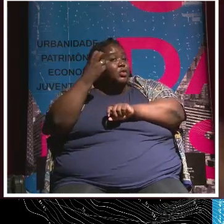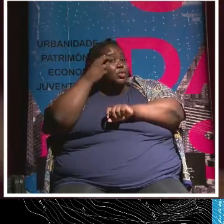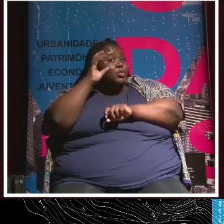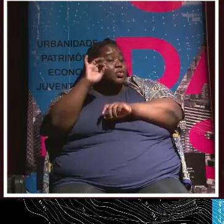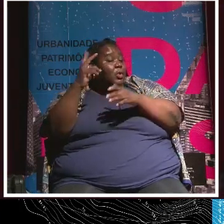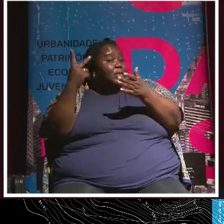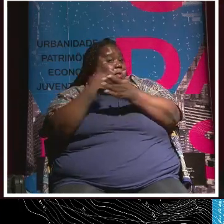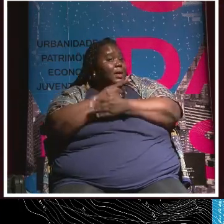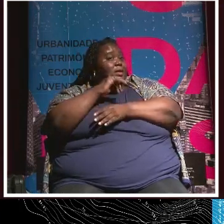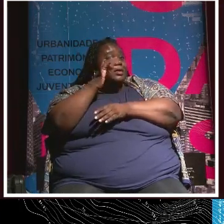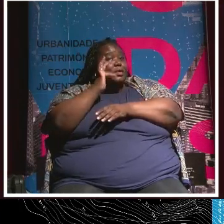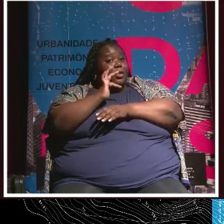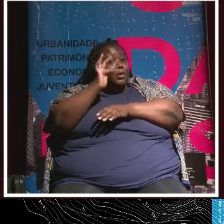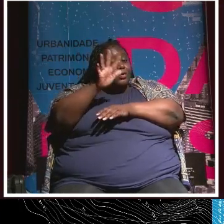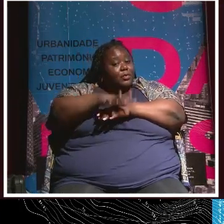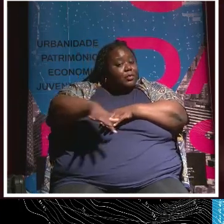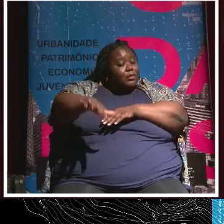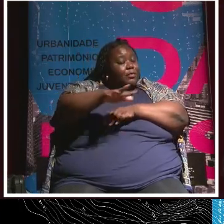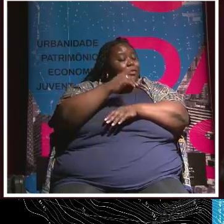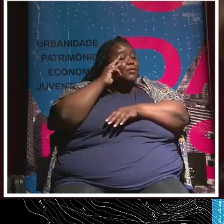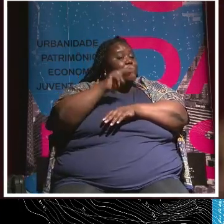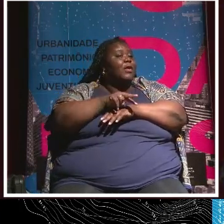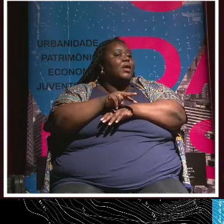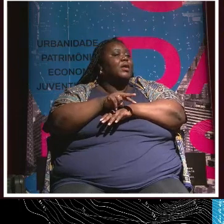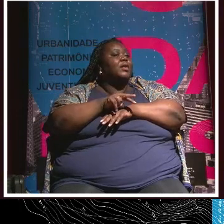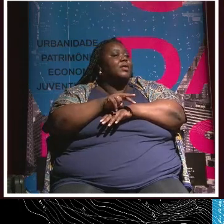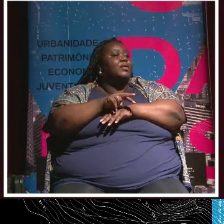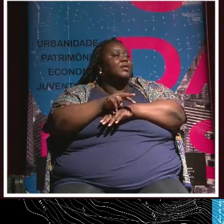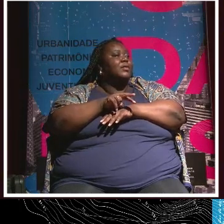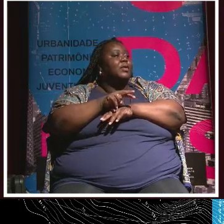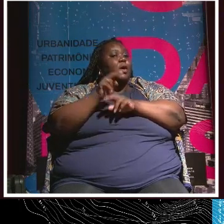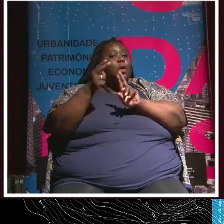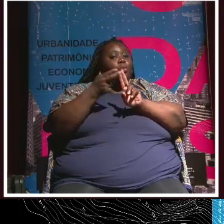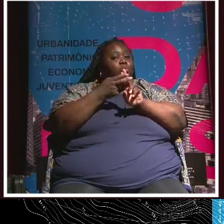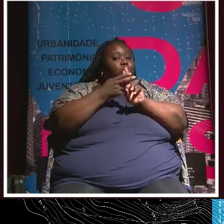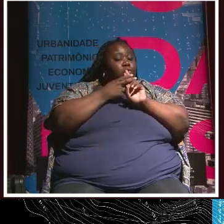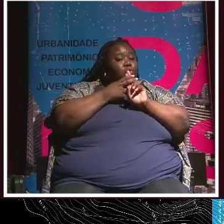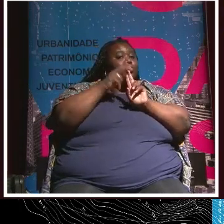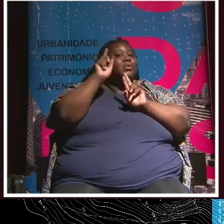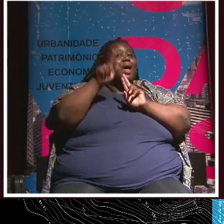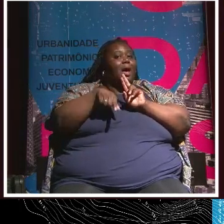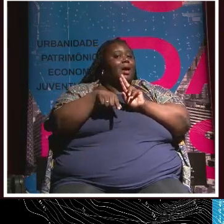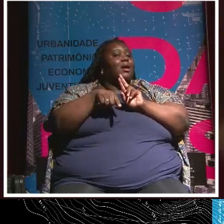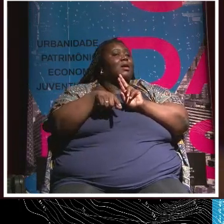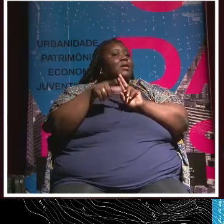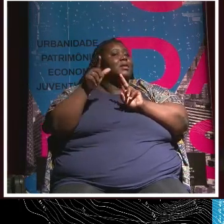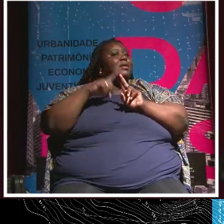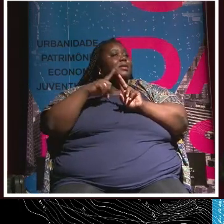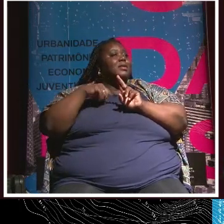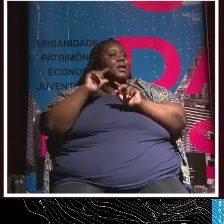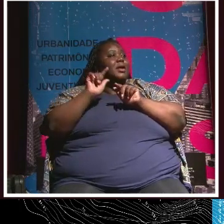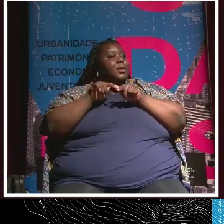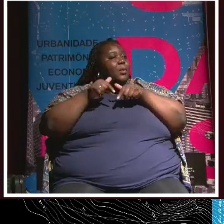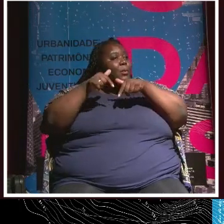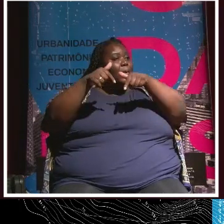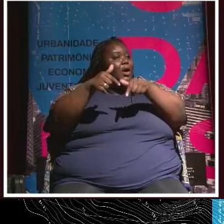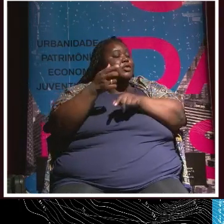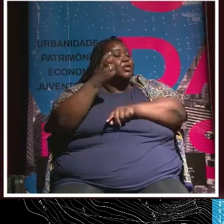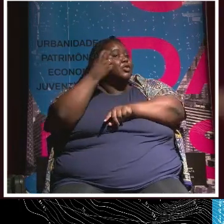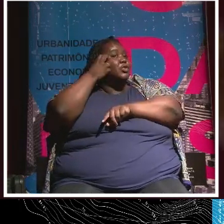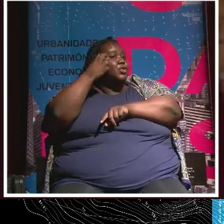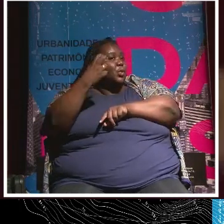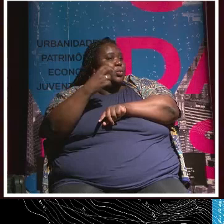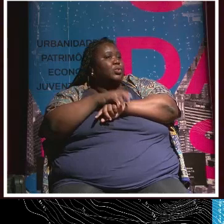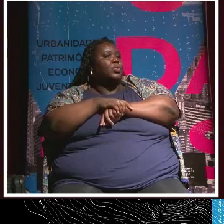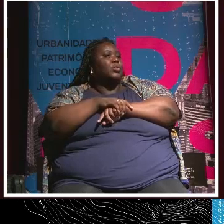funcionar se a gente enxergar o seu território. O SUS é assim. O SUS tem o seu agente de cultura, o